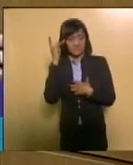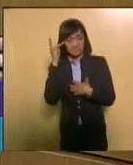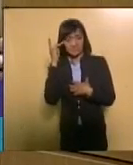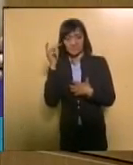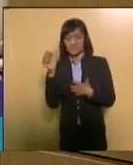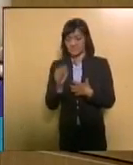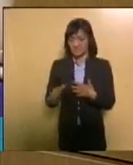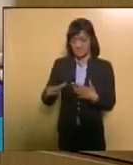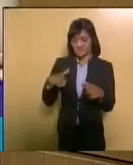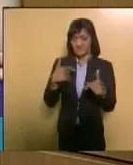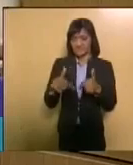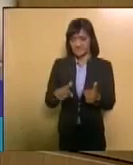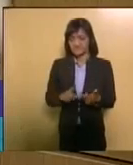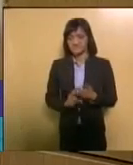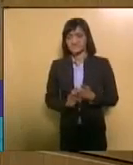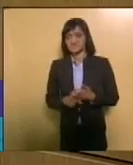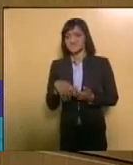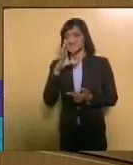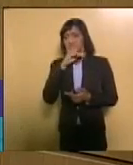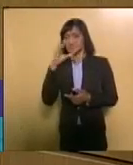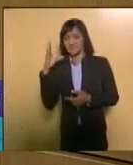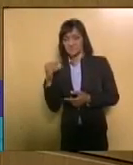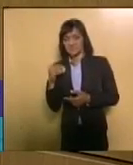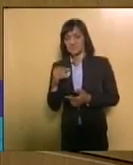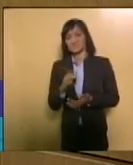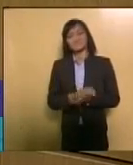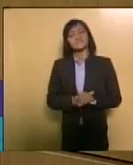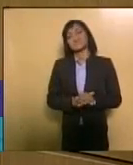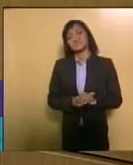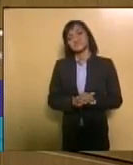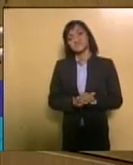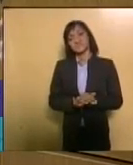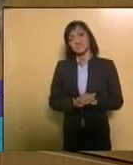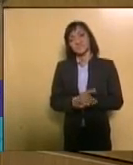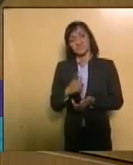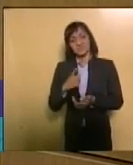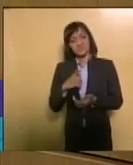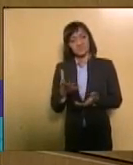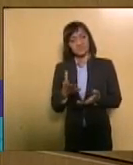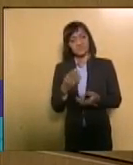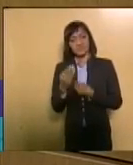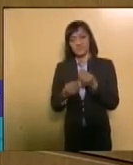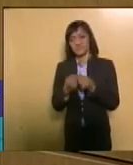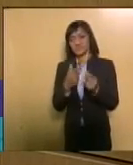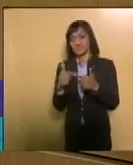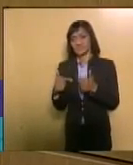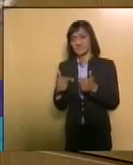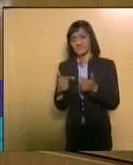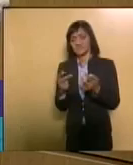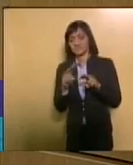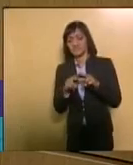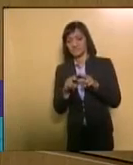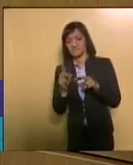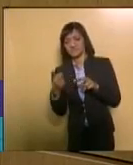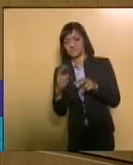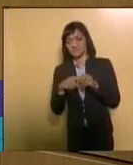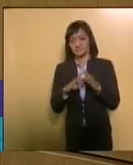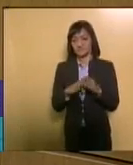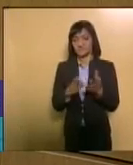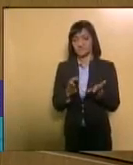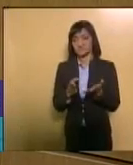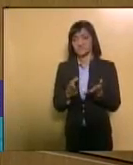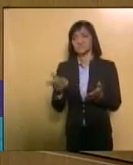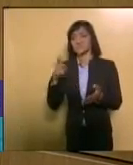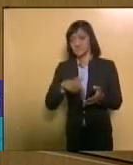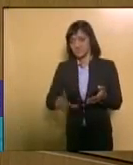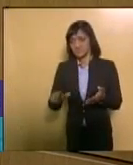social que trabalha com um adolescente eh que tava cumprindo uma medida em meio aberto e de repente se envolveu de